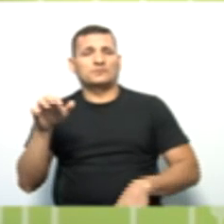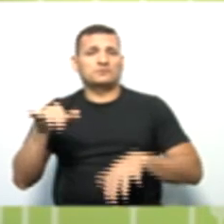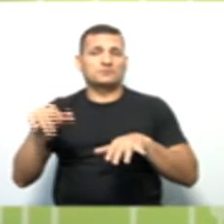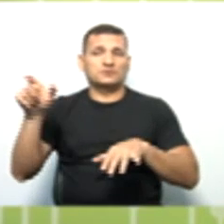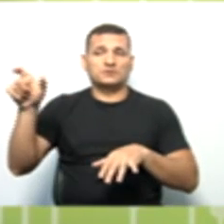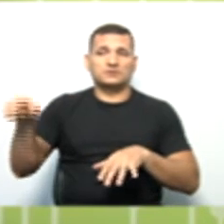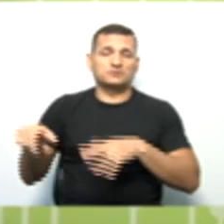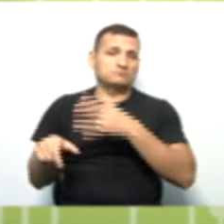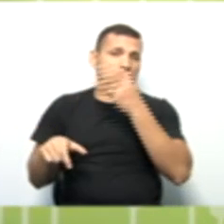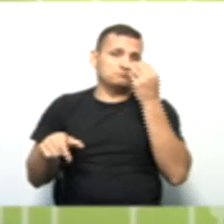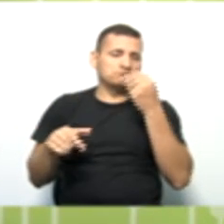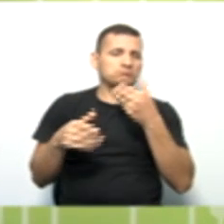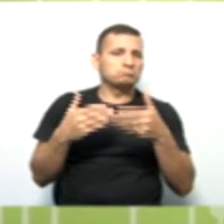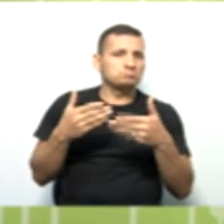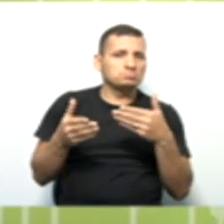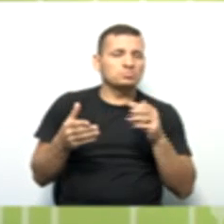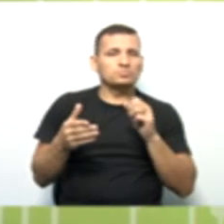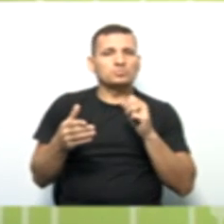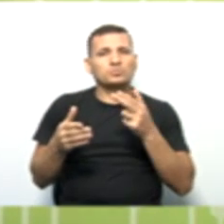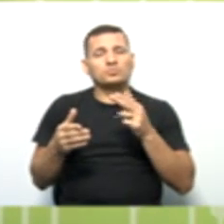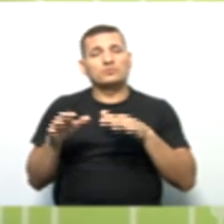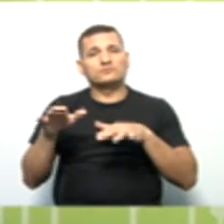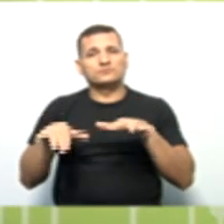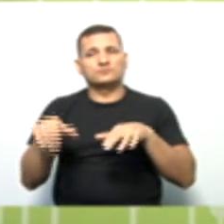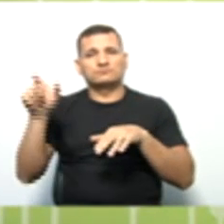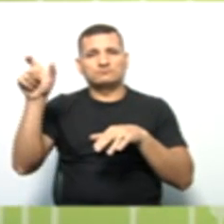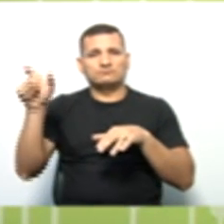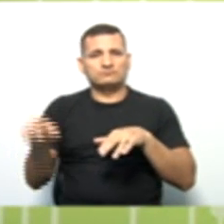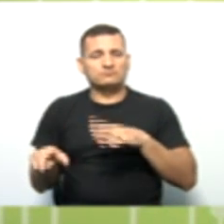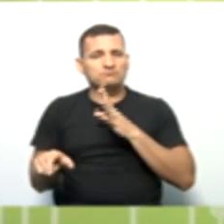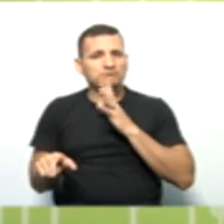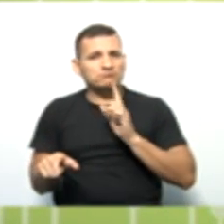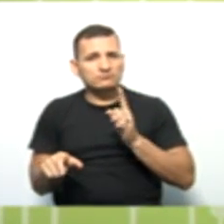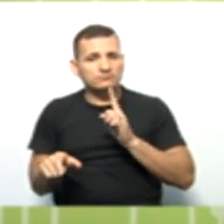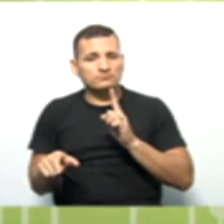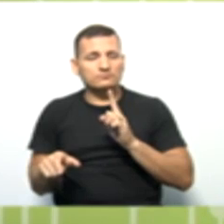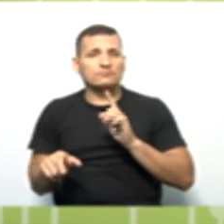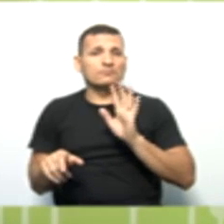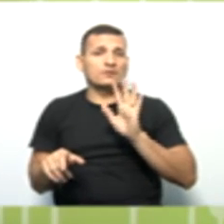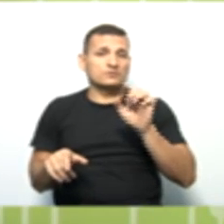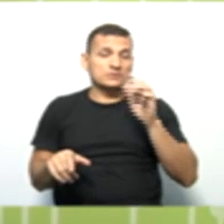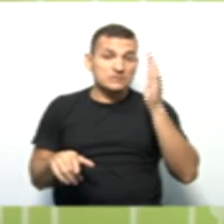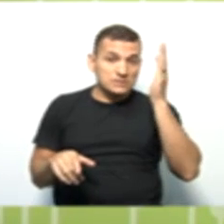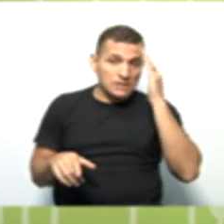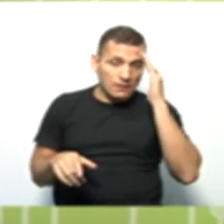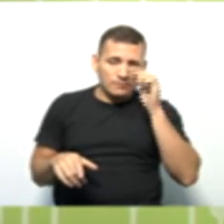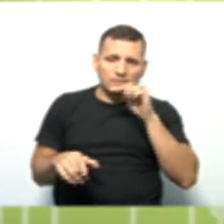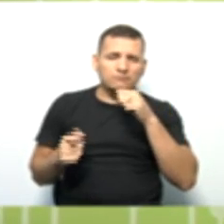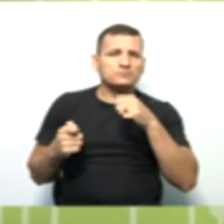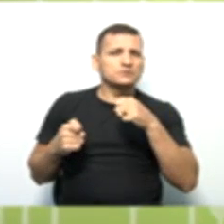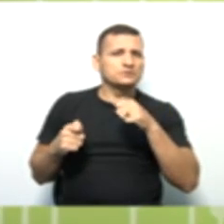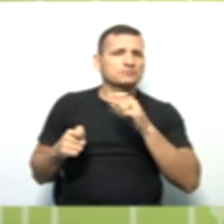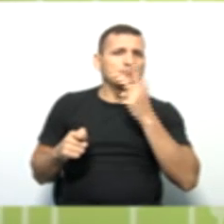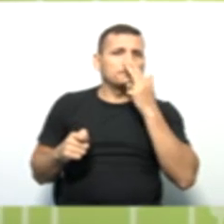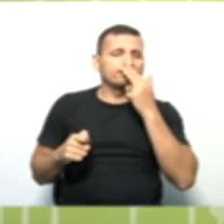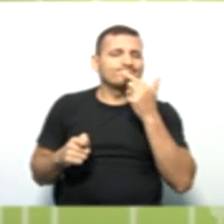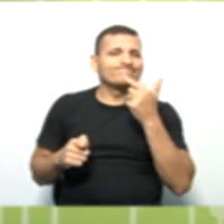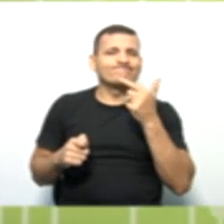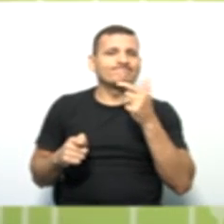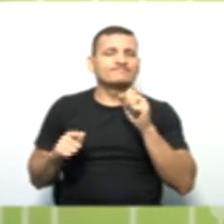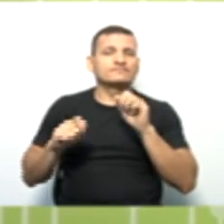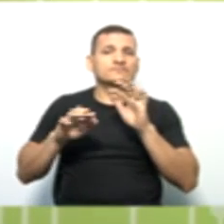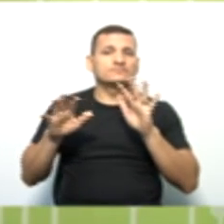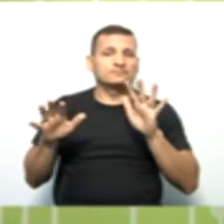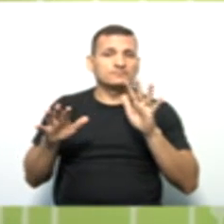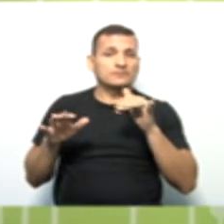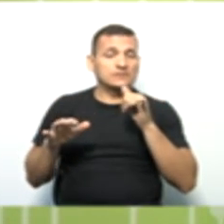ele tem desejo, ou pior, às vezes ele não conhece, e aí você sabe que ele precisa daquilo, aquilo não está muito claro. Então, se